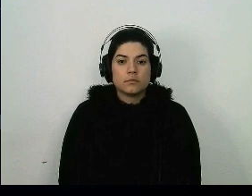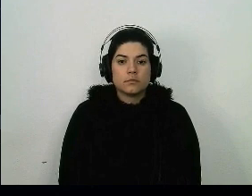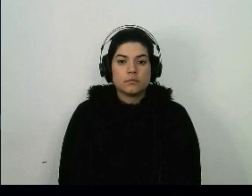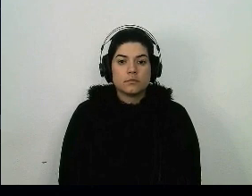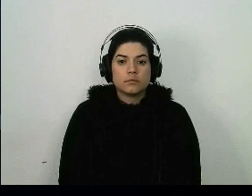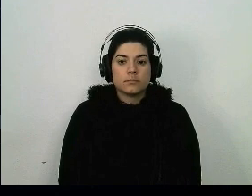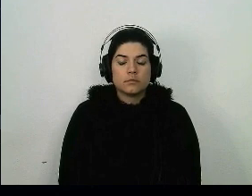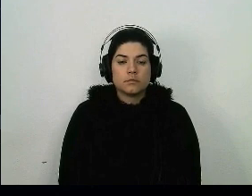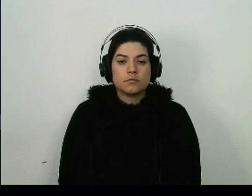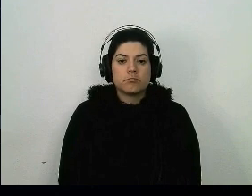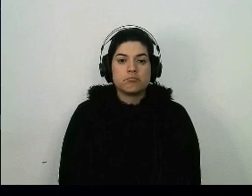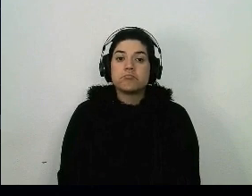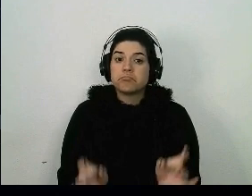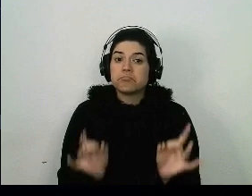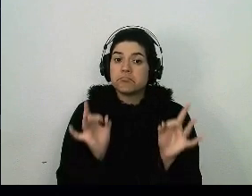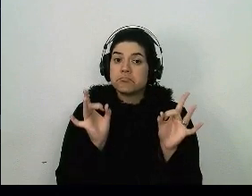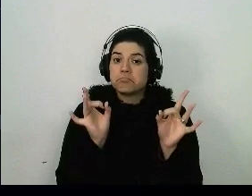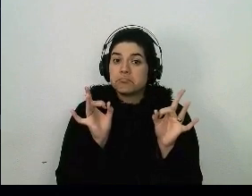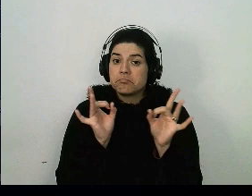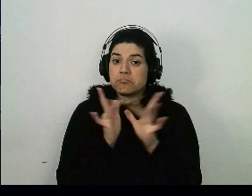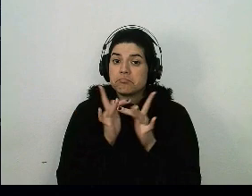Pronto, aqui é o ambiente do Azure,